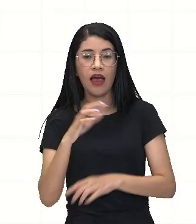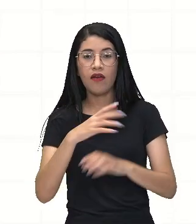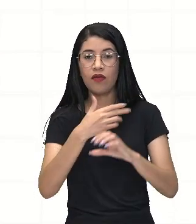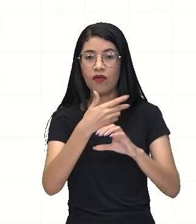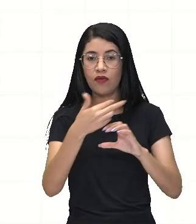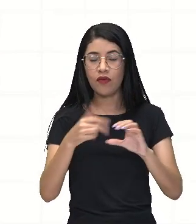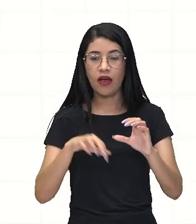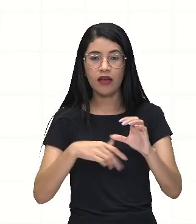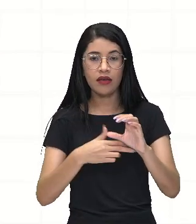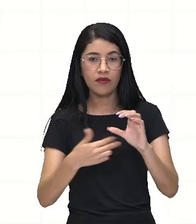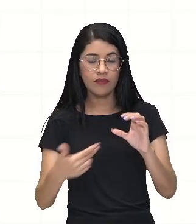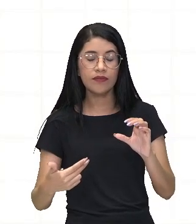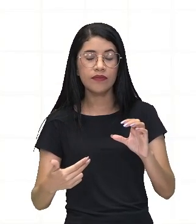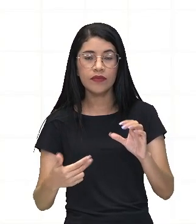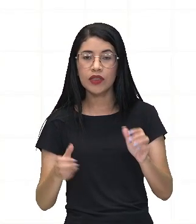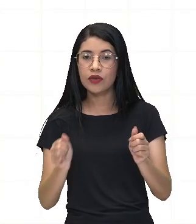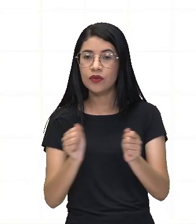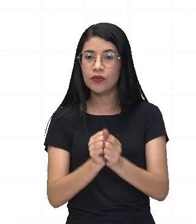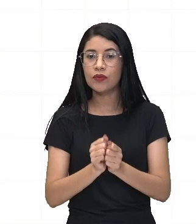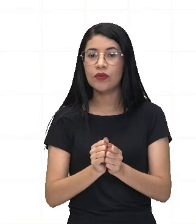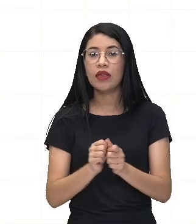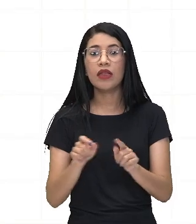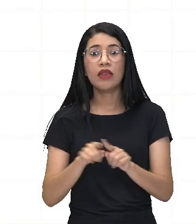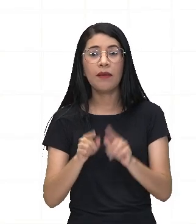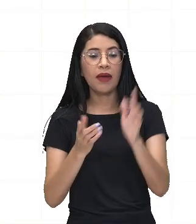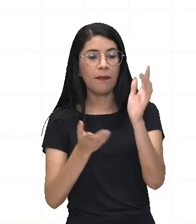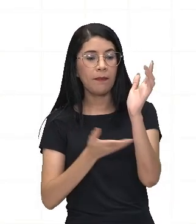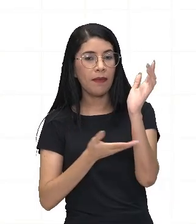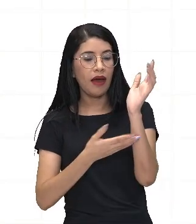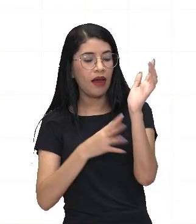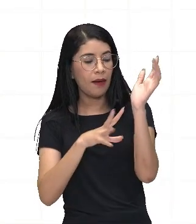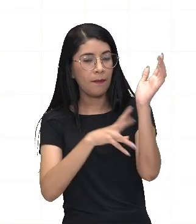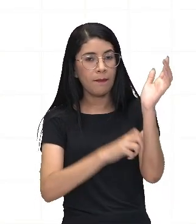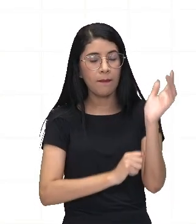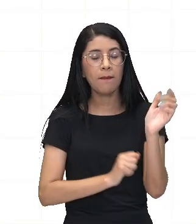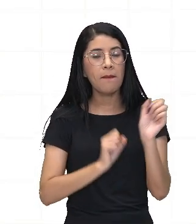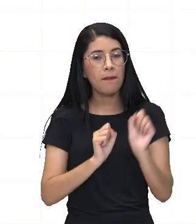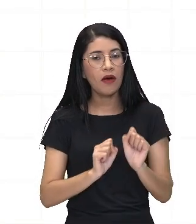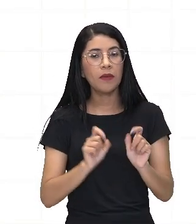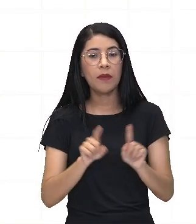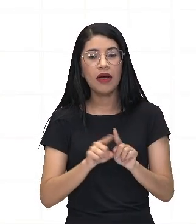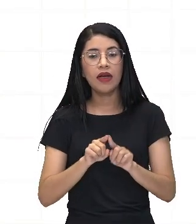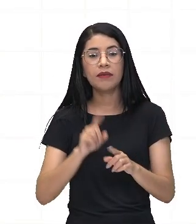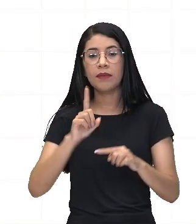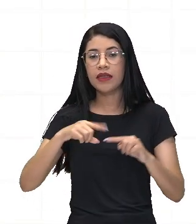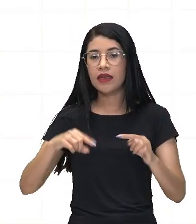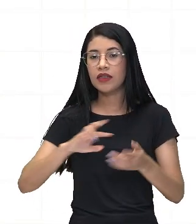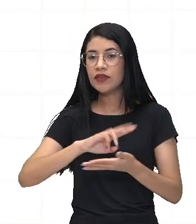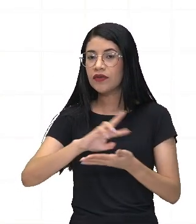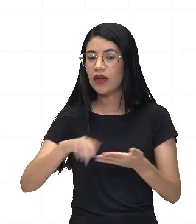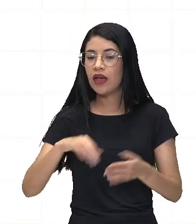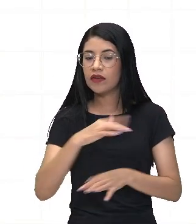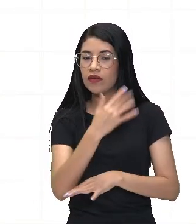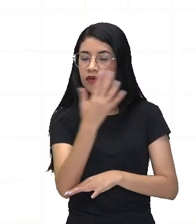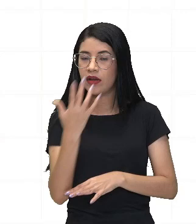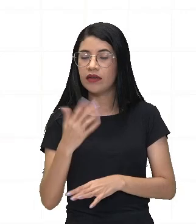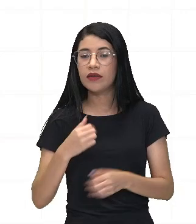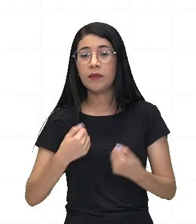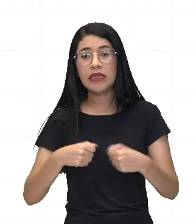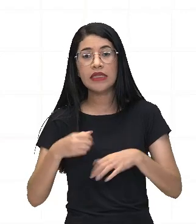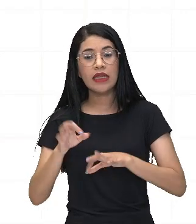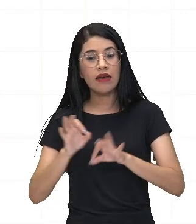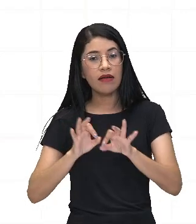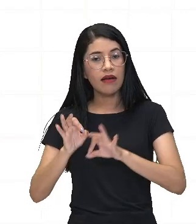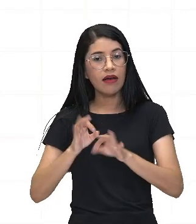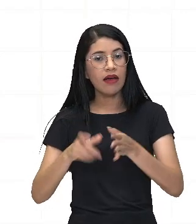e flora, com a colheita de madeira e outros produtos florestais, né? Então, precisa aí de um